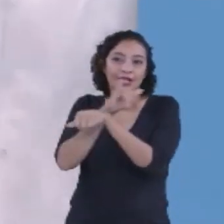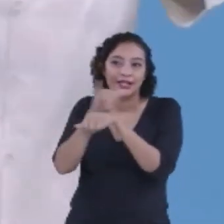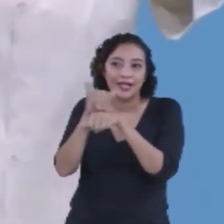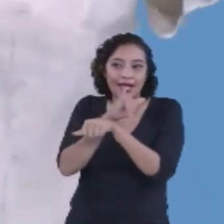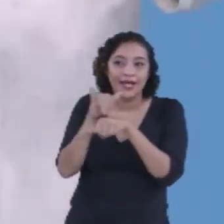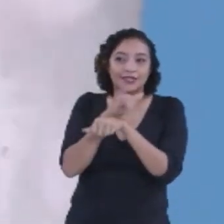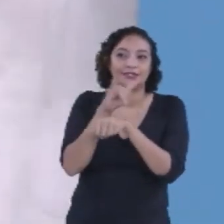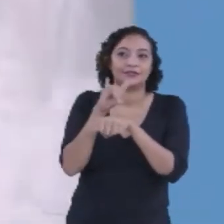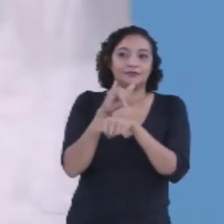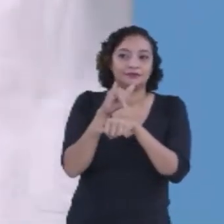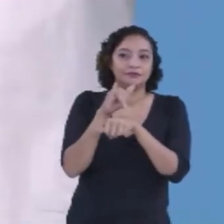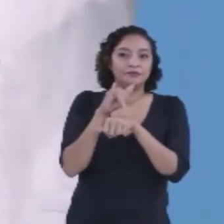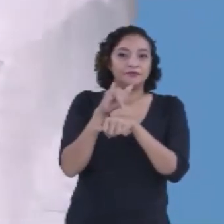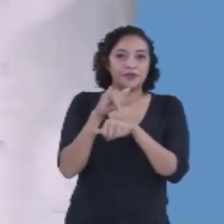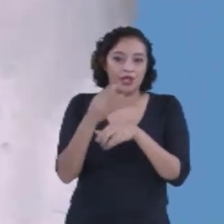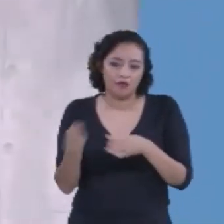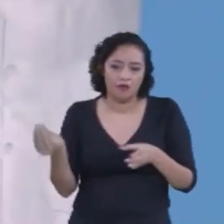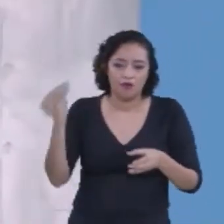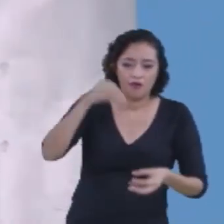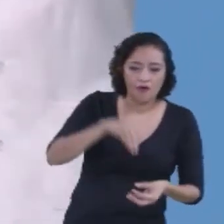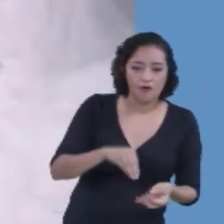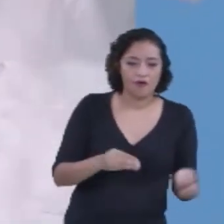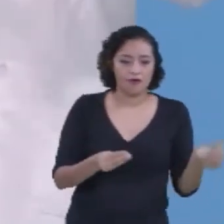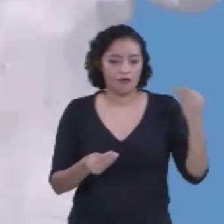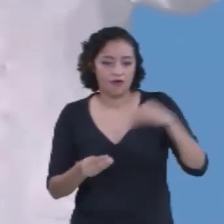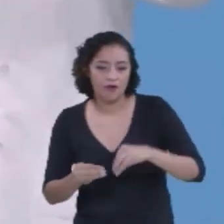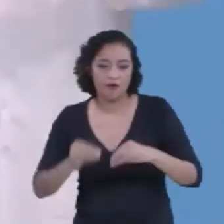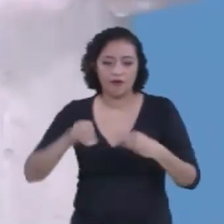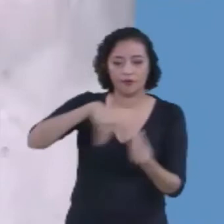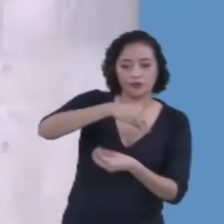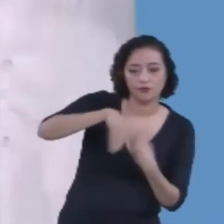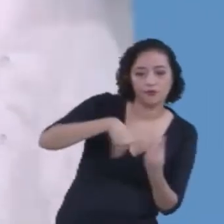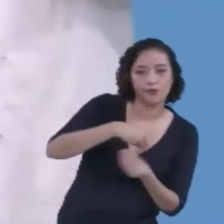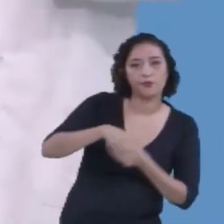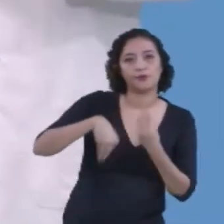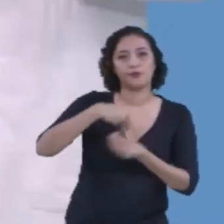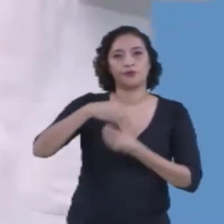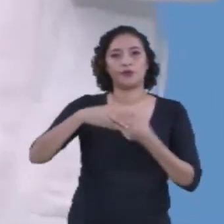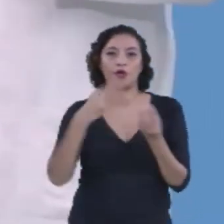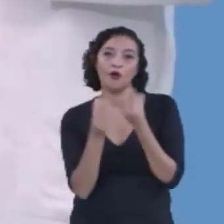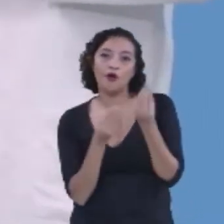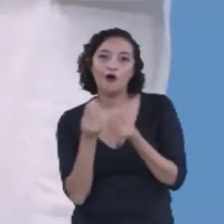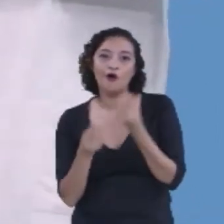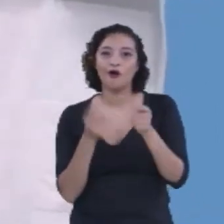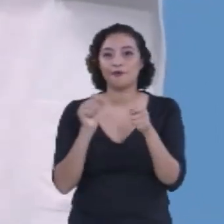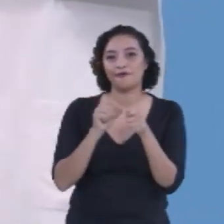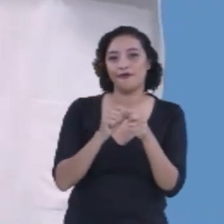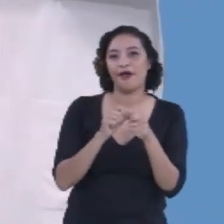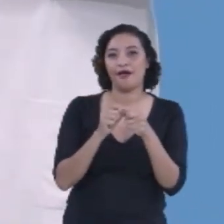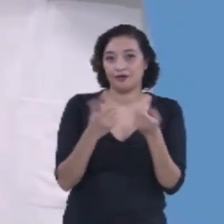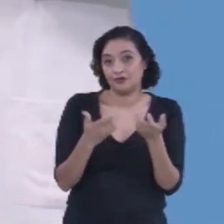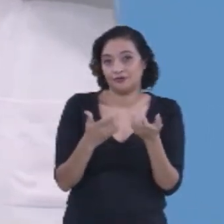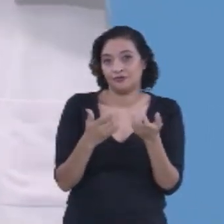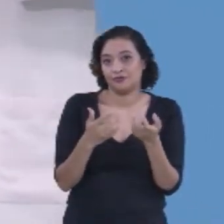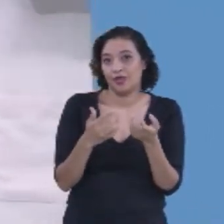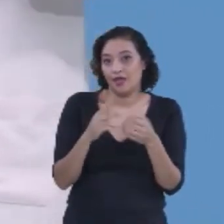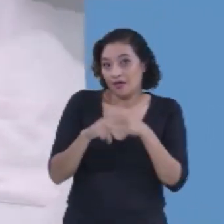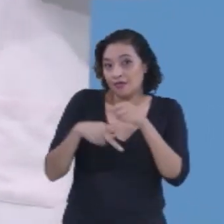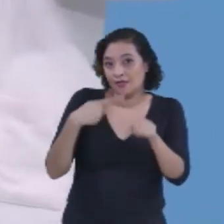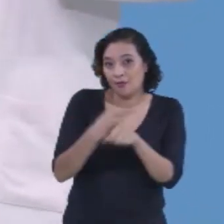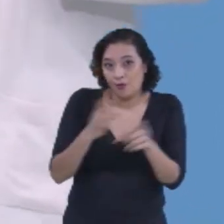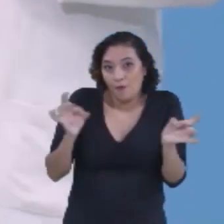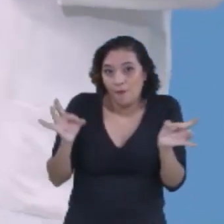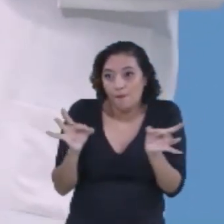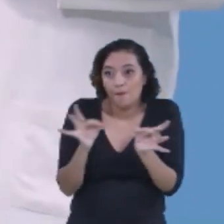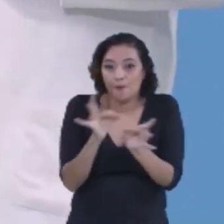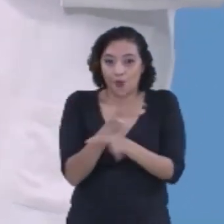recipiente o fubá, e ele vai dizendo tudo que você tem que realizar, todo o processo, para ao final você ter este resultado aqui, fazer um cuscuz.